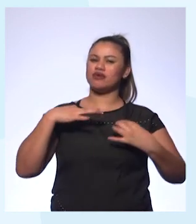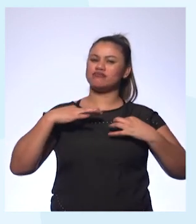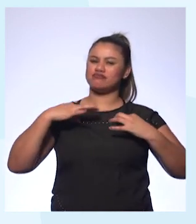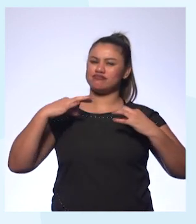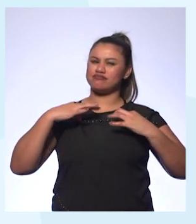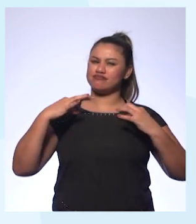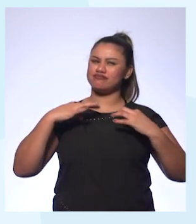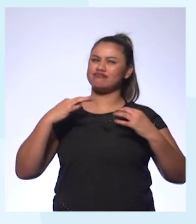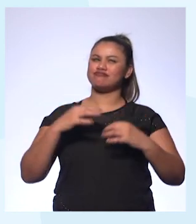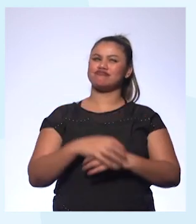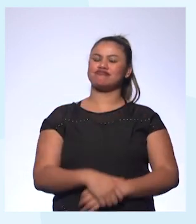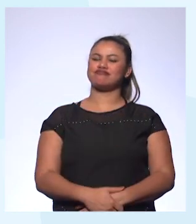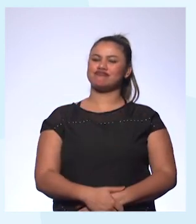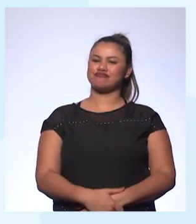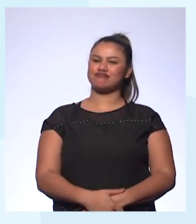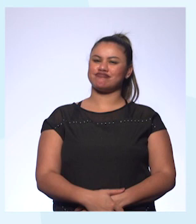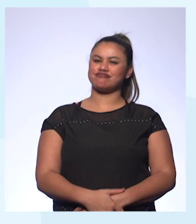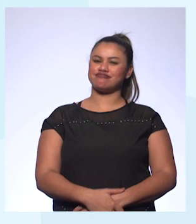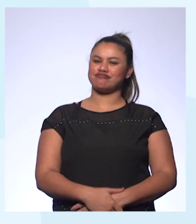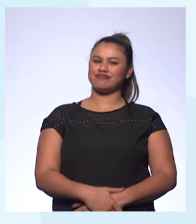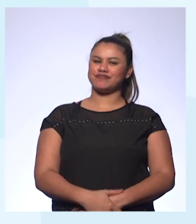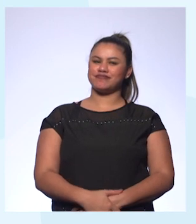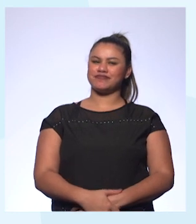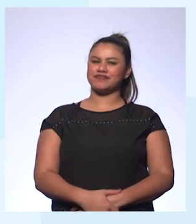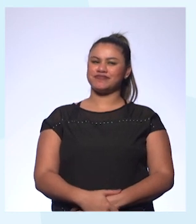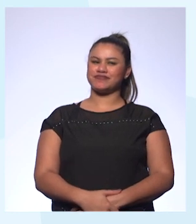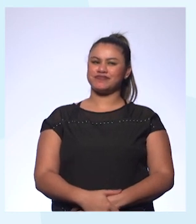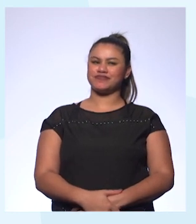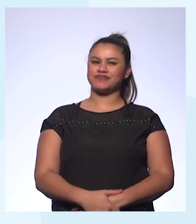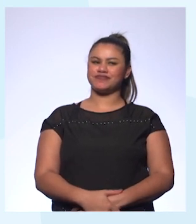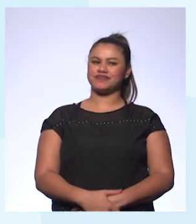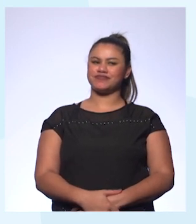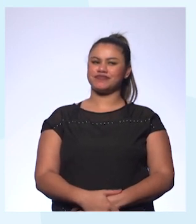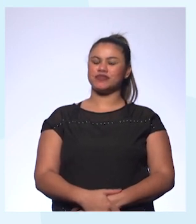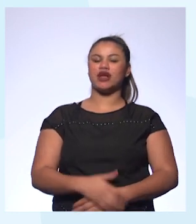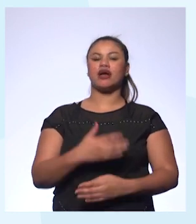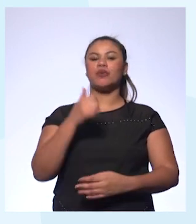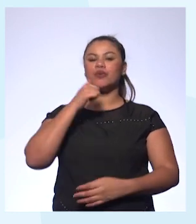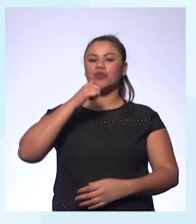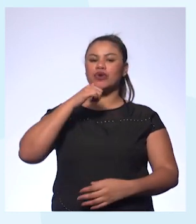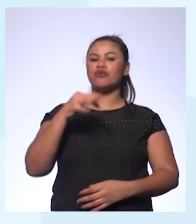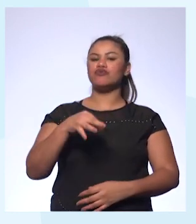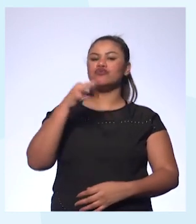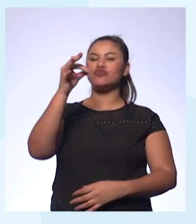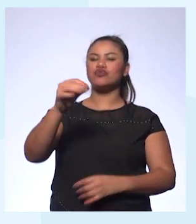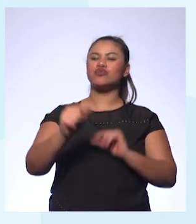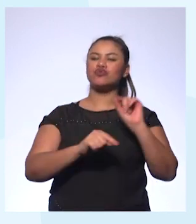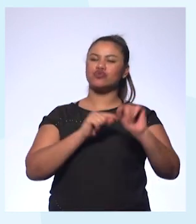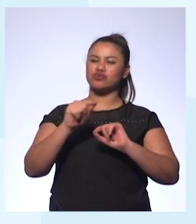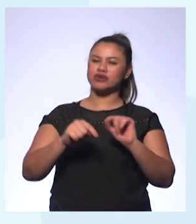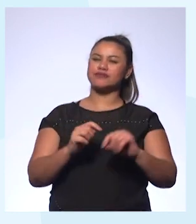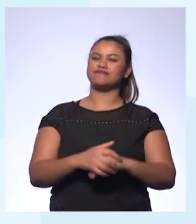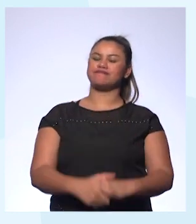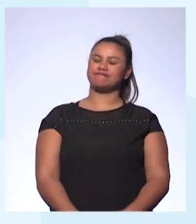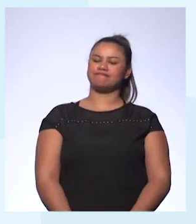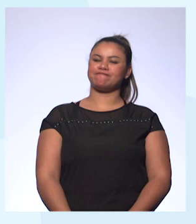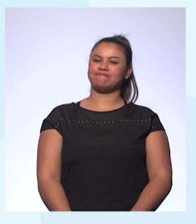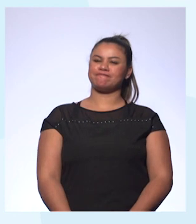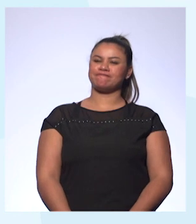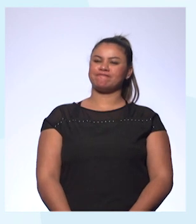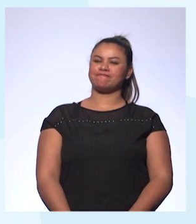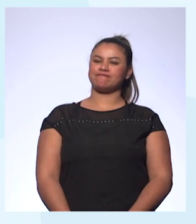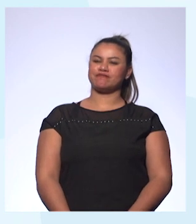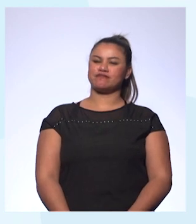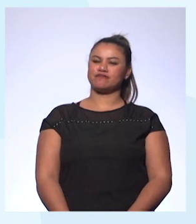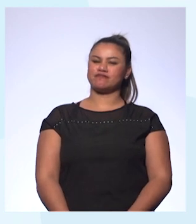em Ok então quero que vocês clock watch which Being In The Field Que que ela vai fazendo o futuro que que ela vai que que ela vai